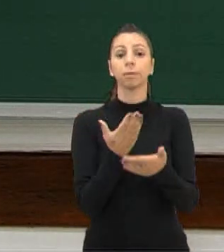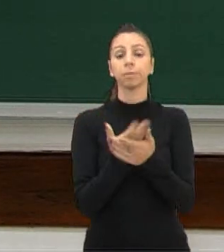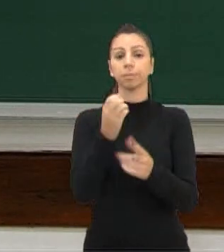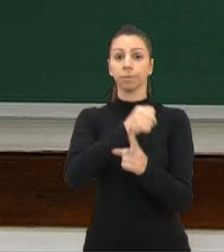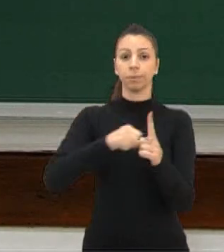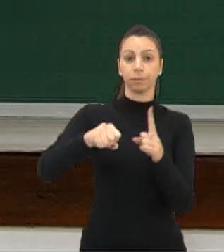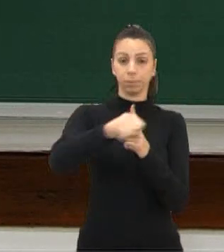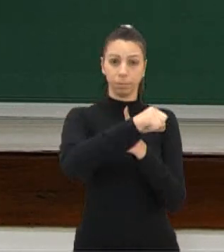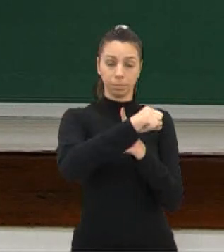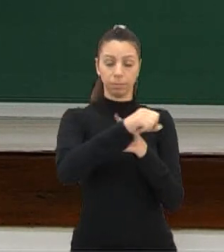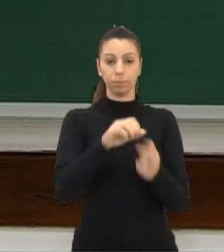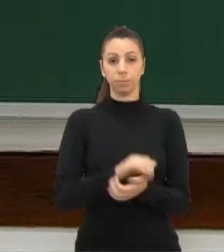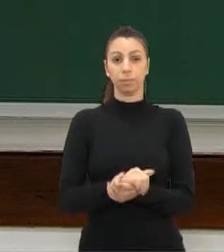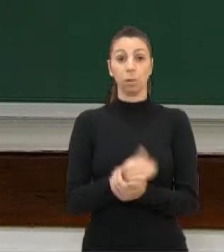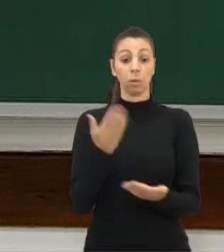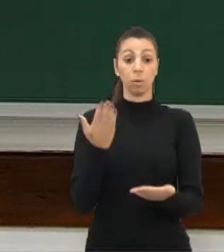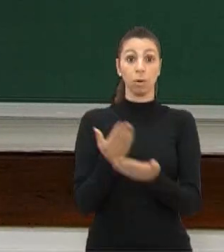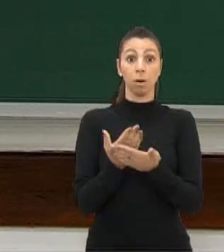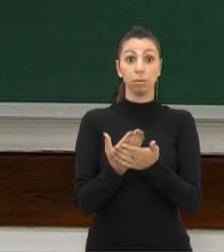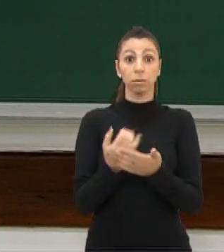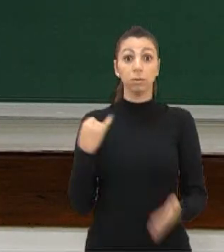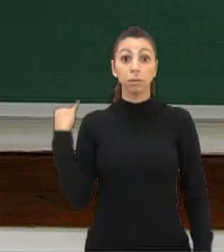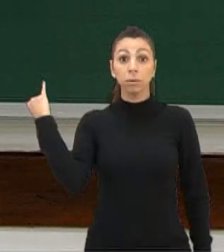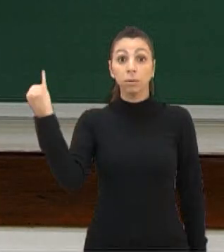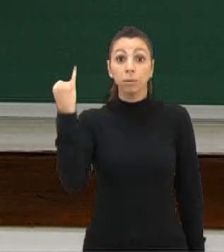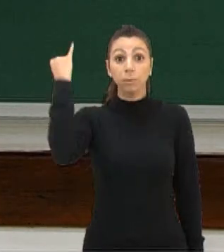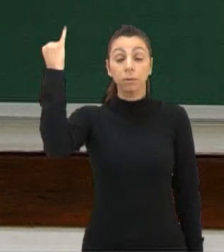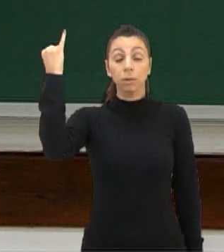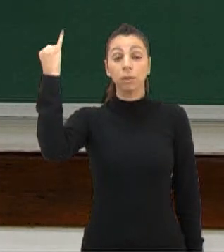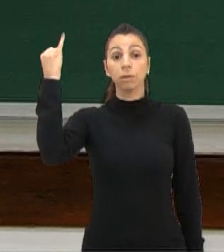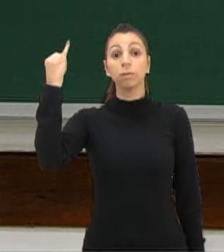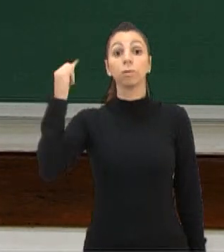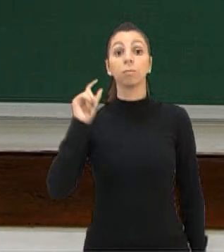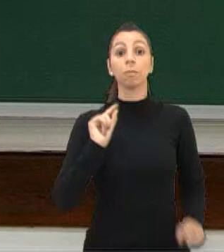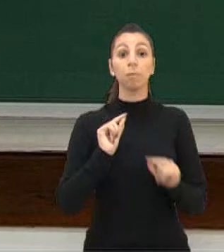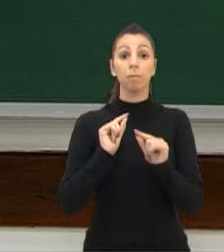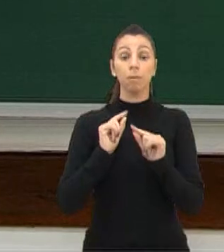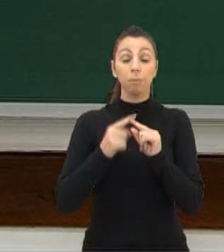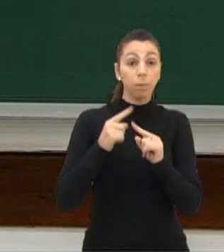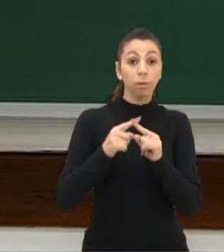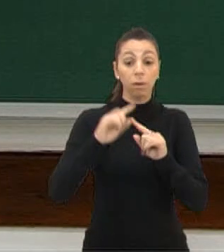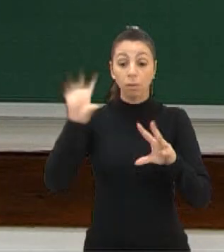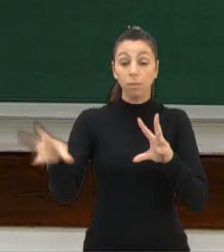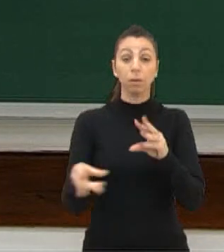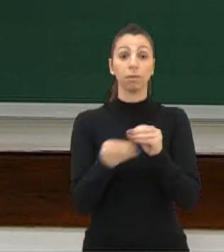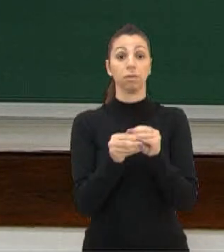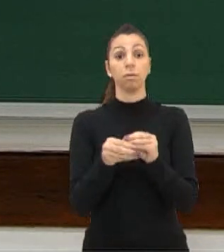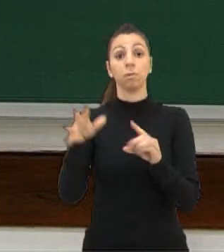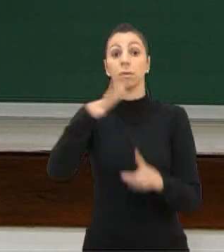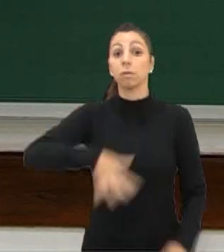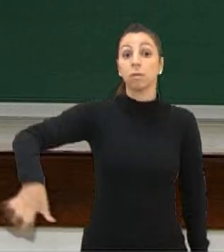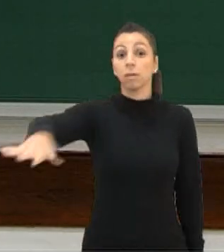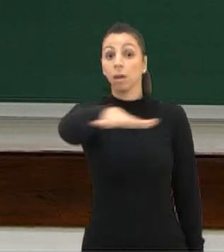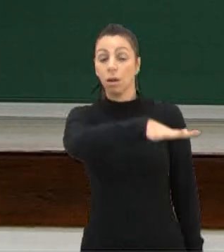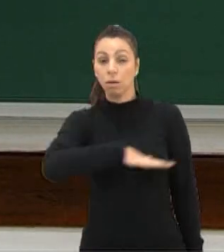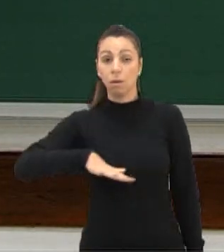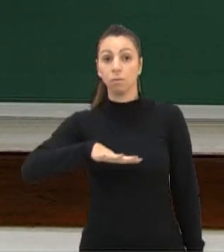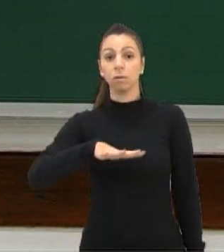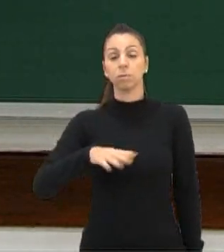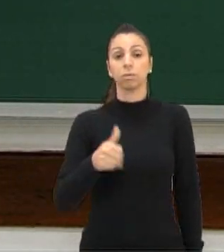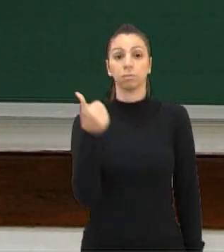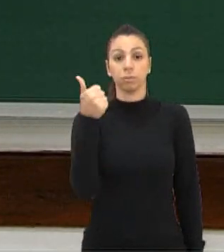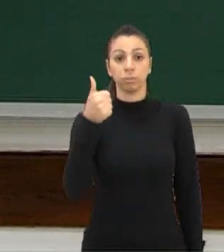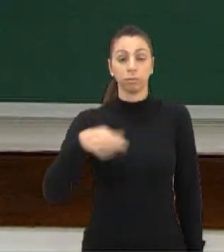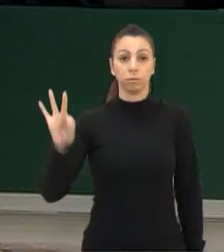E hoje uma aula extremamente importante, que é uma revisão geral do nosso trimestre. Bacana? Vamos lá,